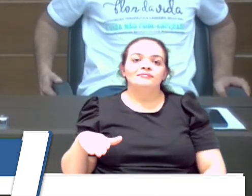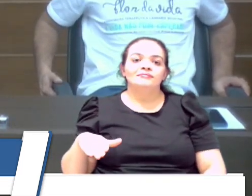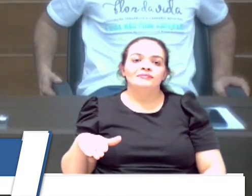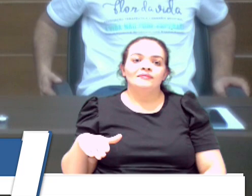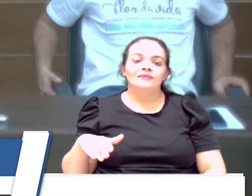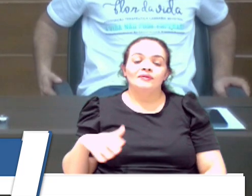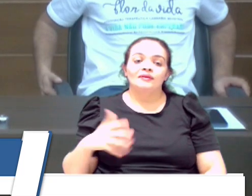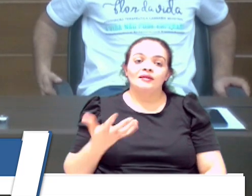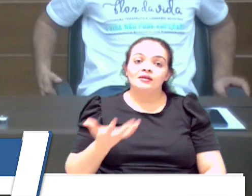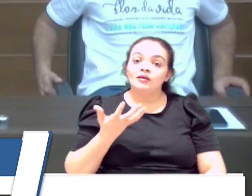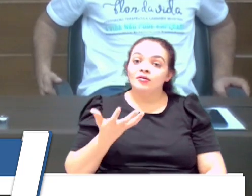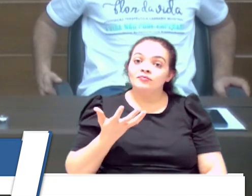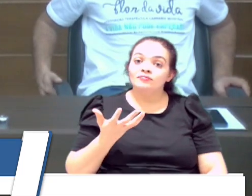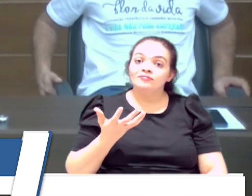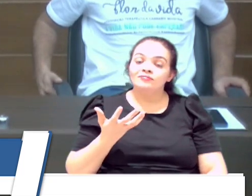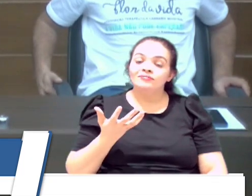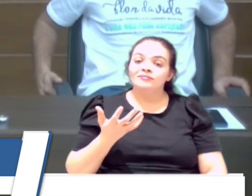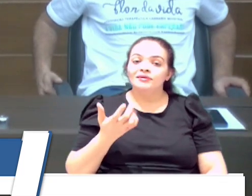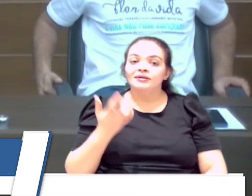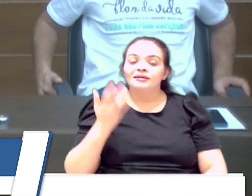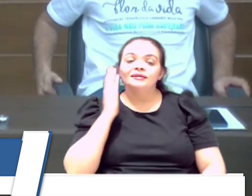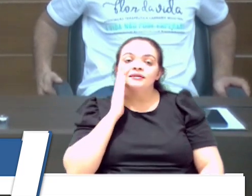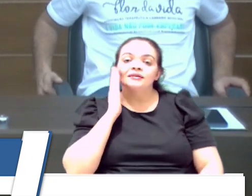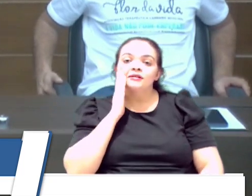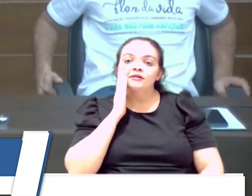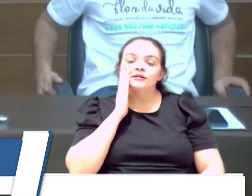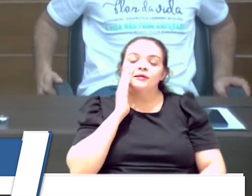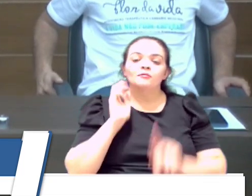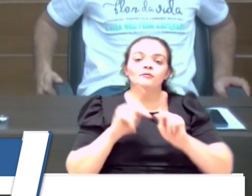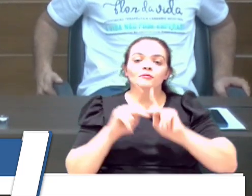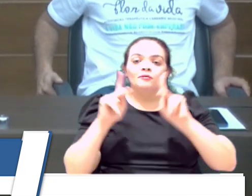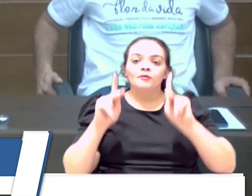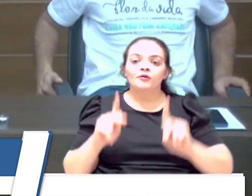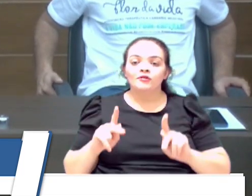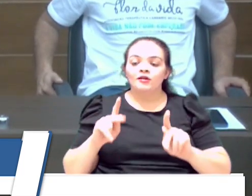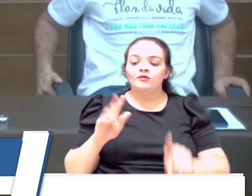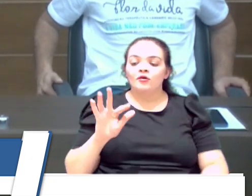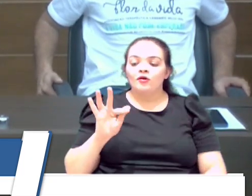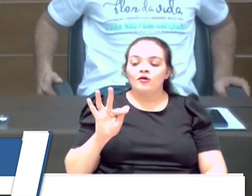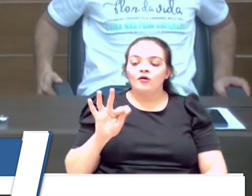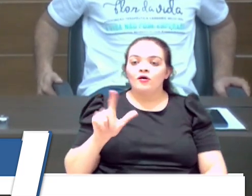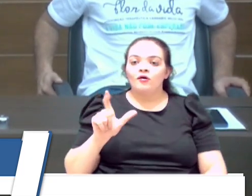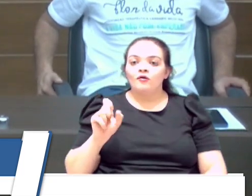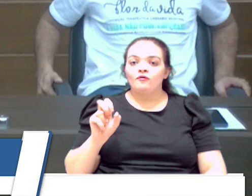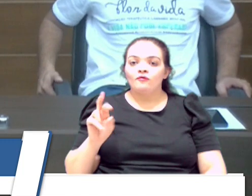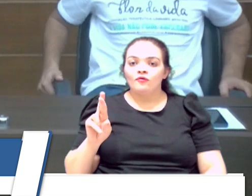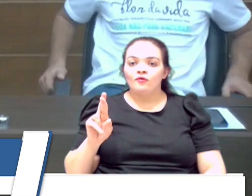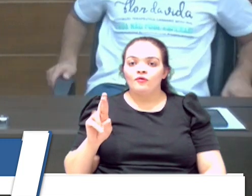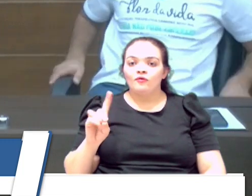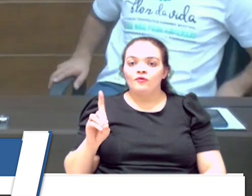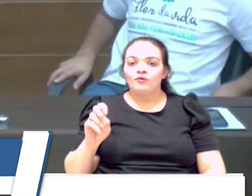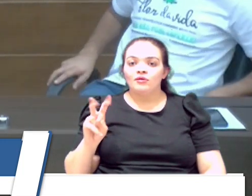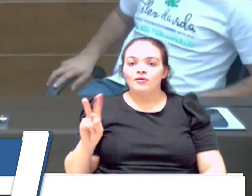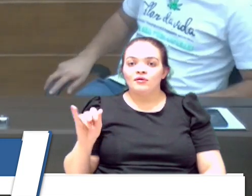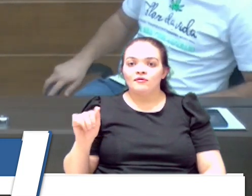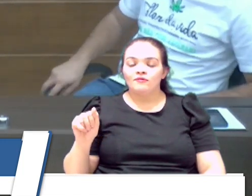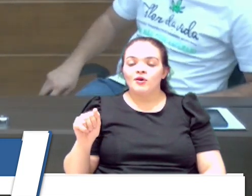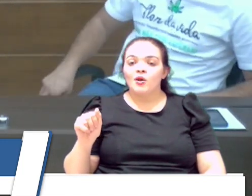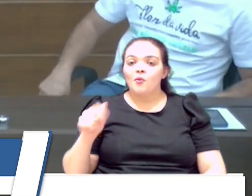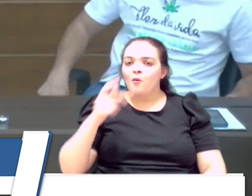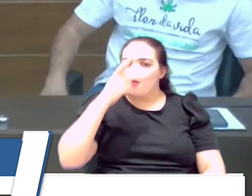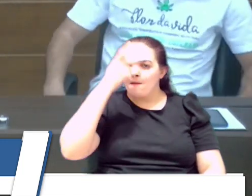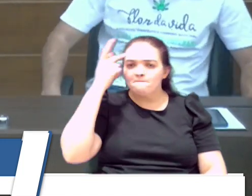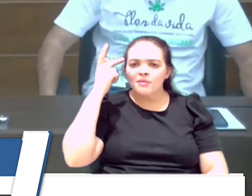quero que, quem sabe, através do projeto Flor da Vida, saia um craque de futebol que